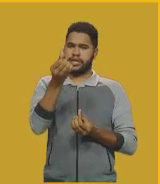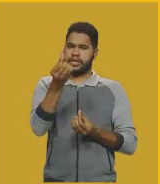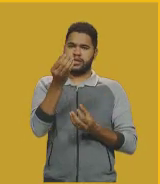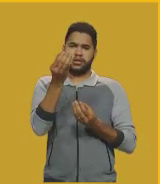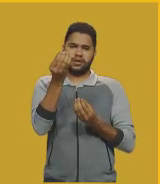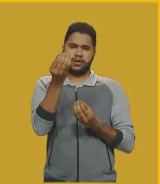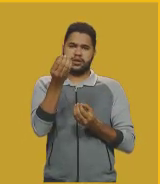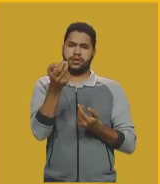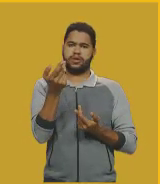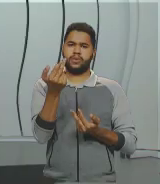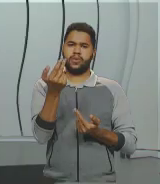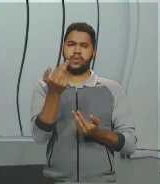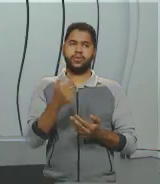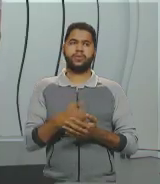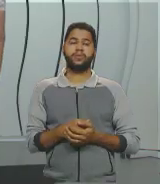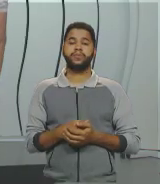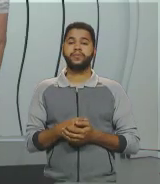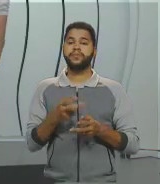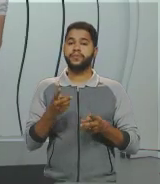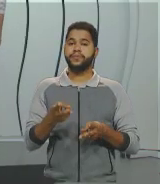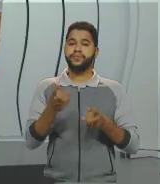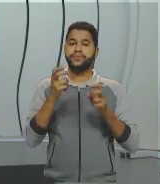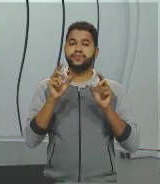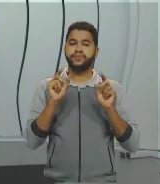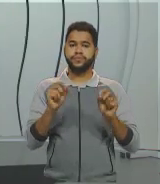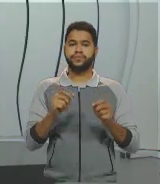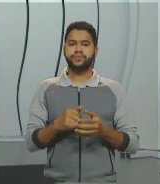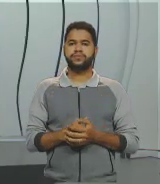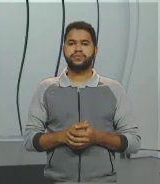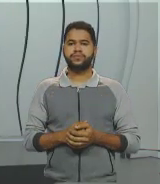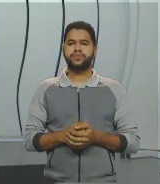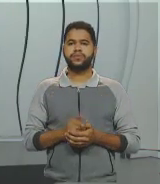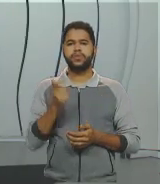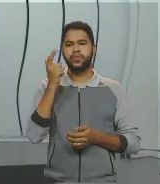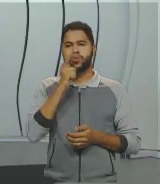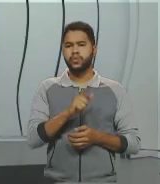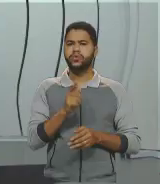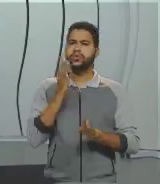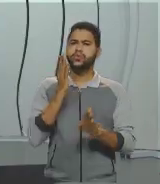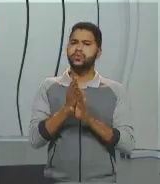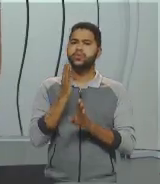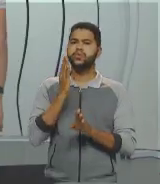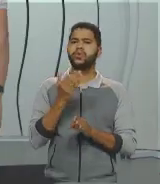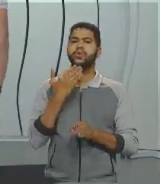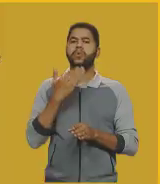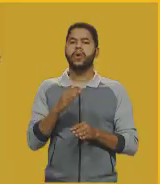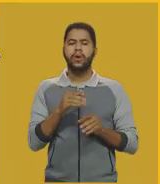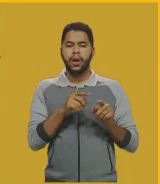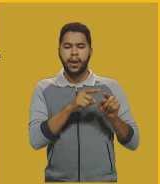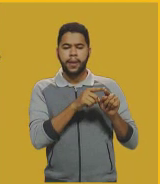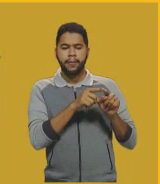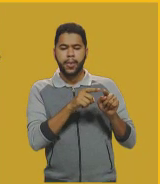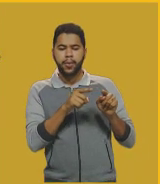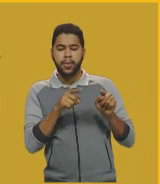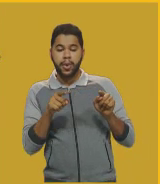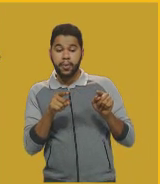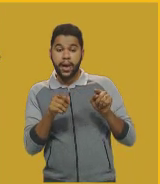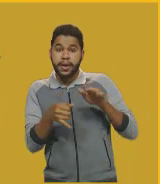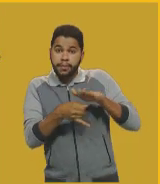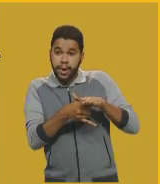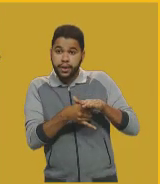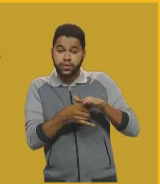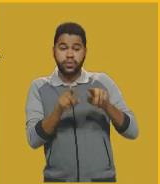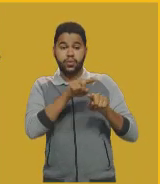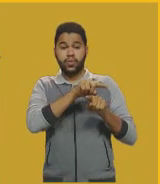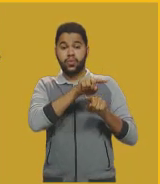volts. Tá? E aí, notem o seguinte. Eu consigo descobrir, então, qual que é a corrente que passa embaixo. Em cima,